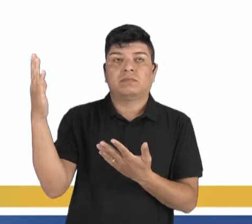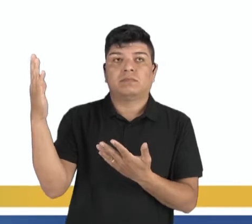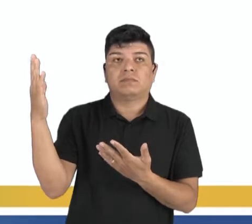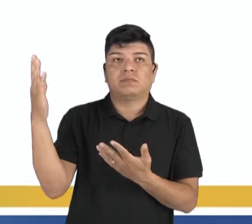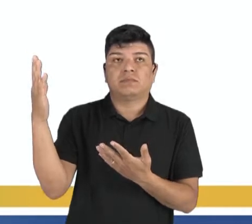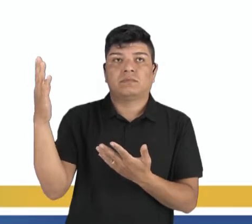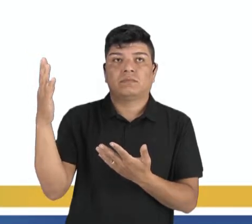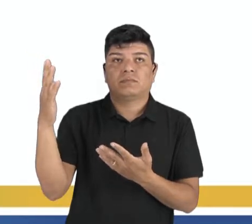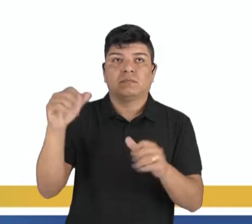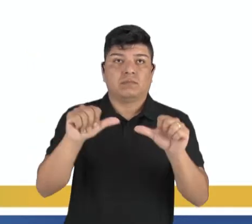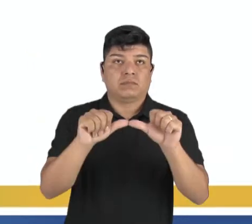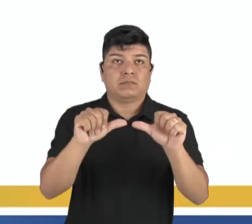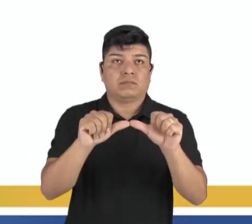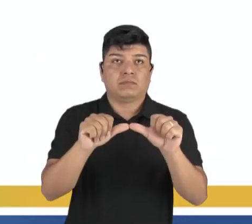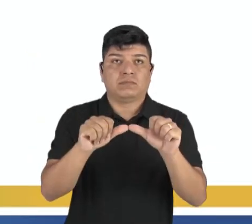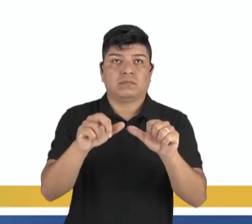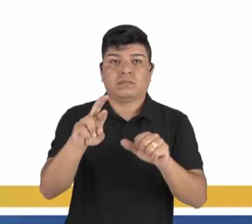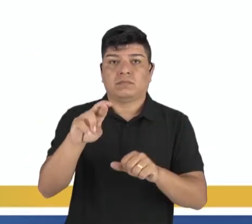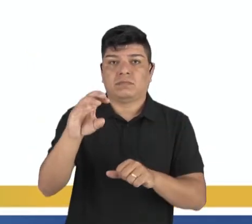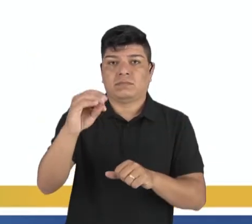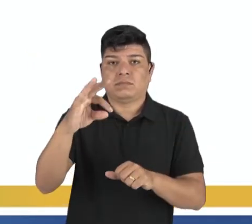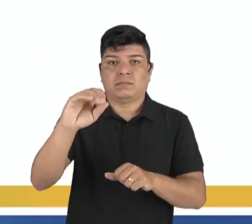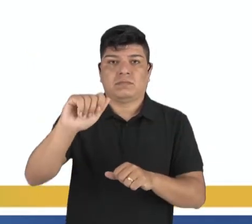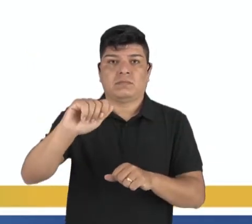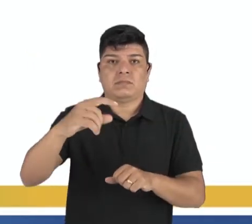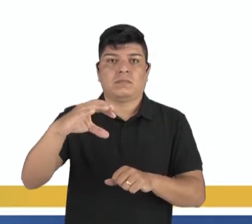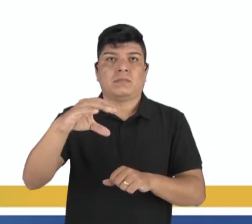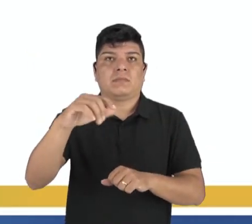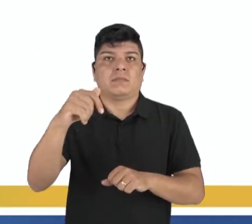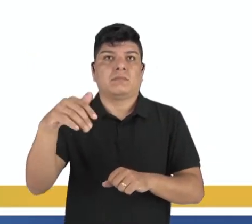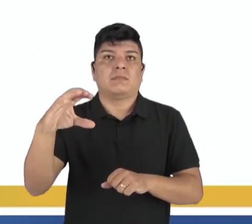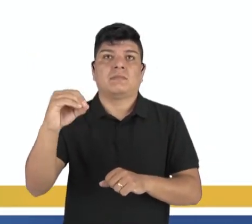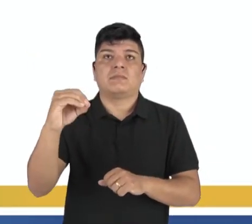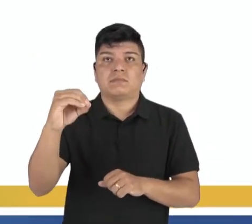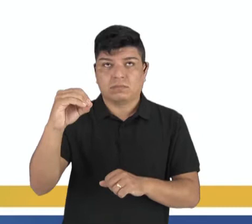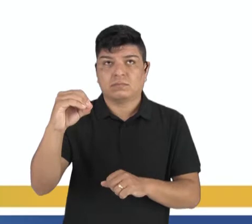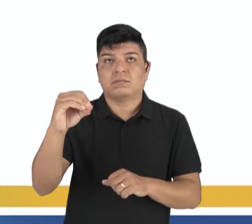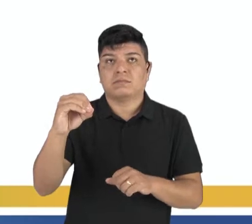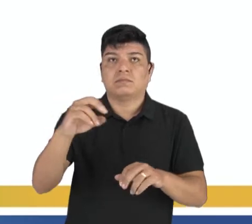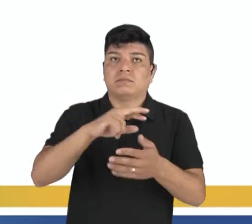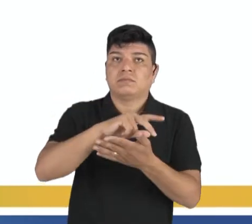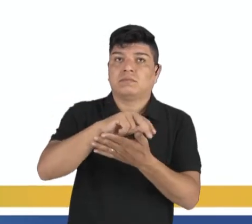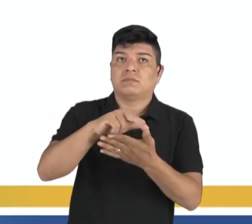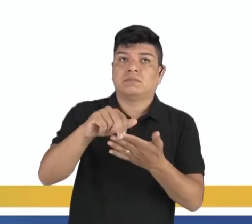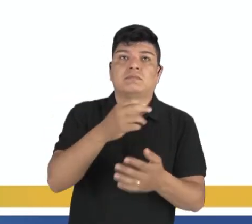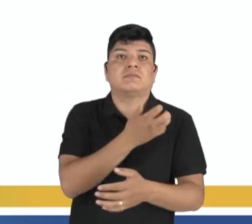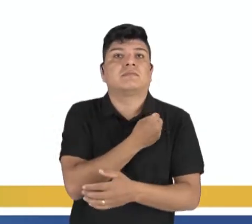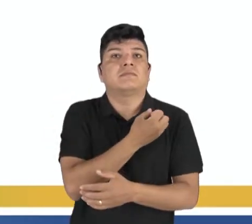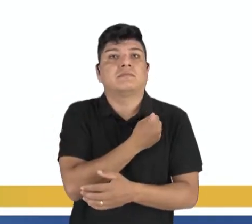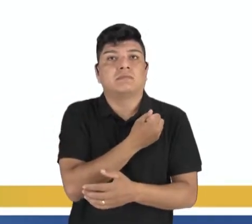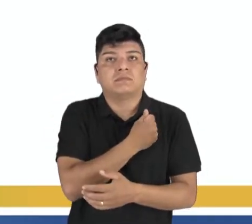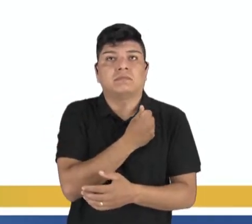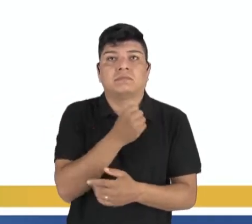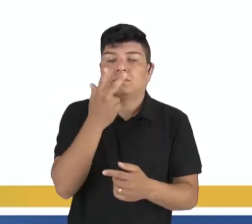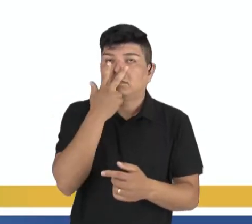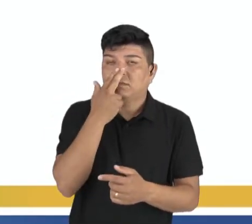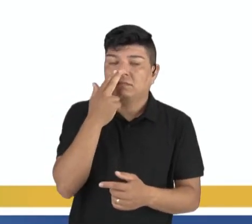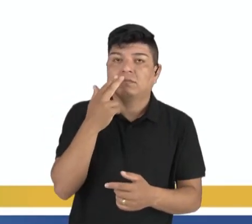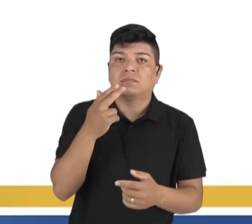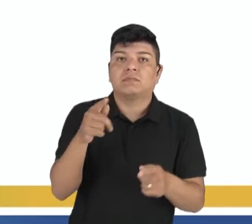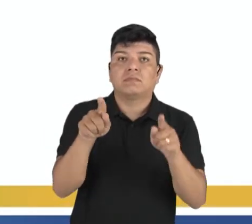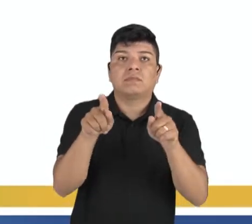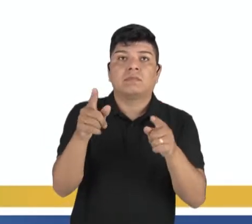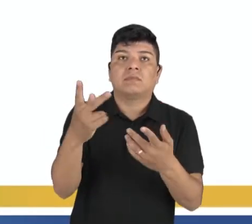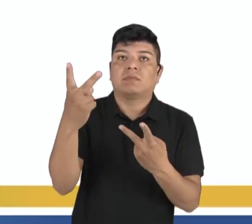a ordem de simetria de rotação é o número de diferentes posições em que a figura aparece a mesma quando a